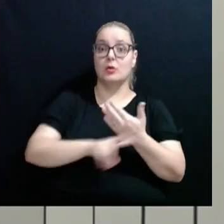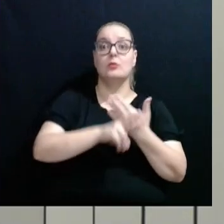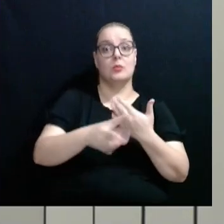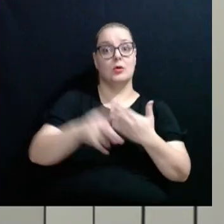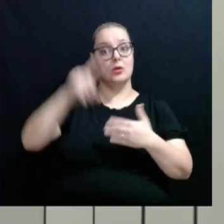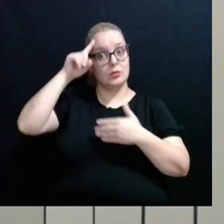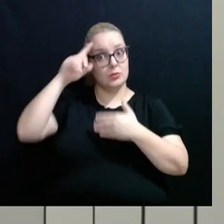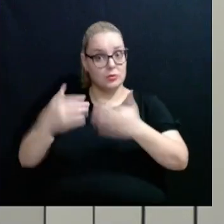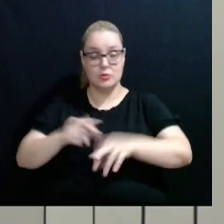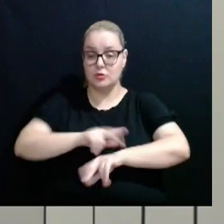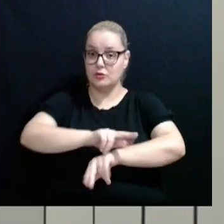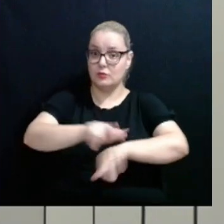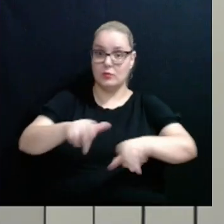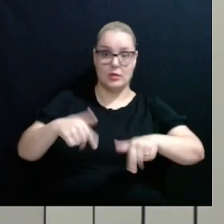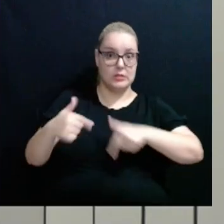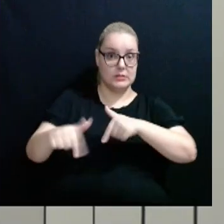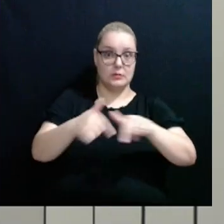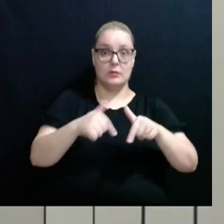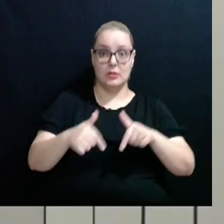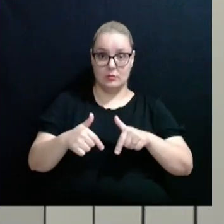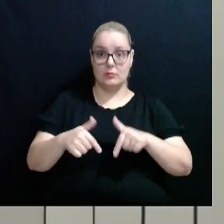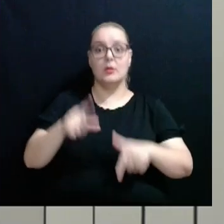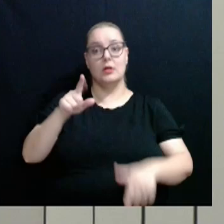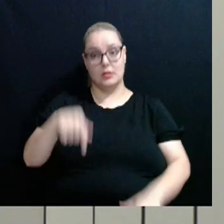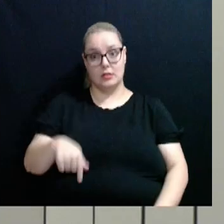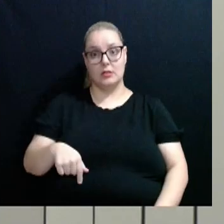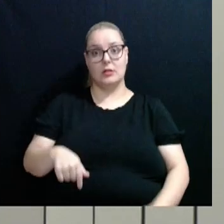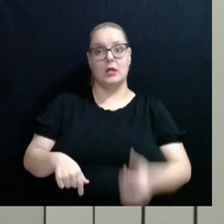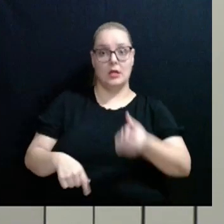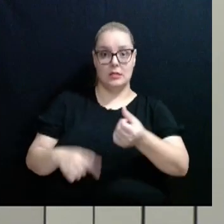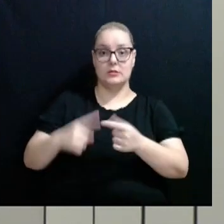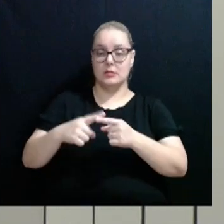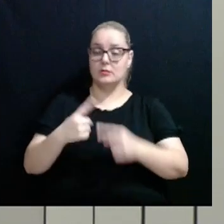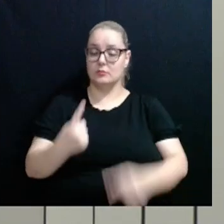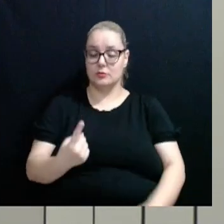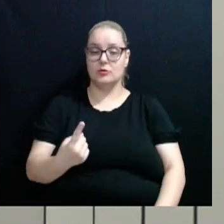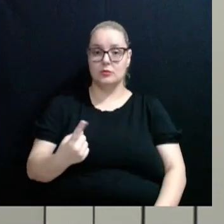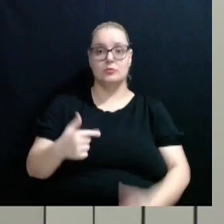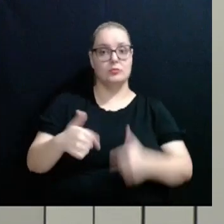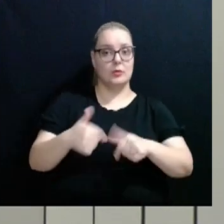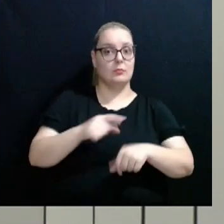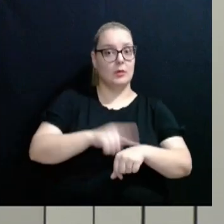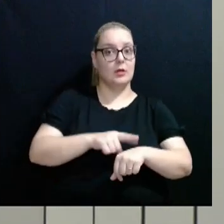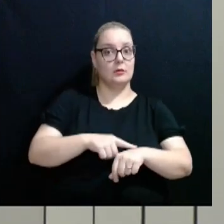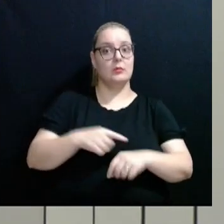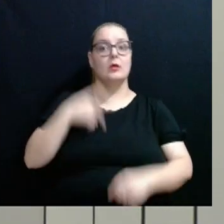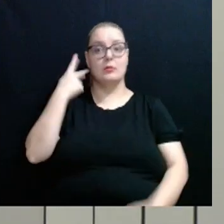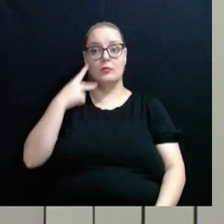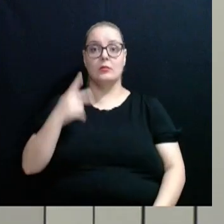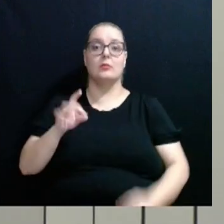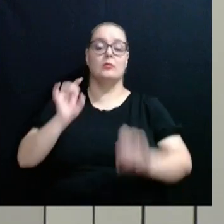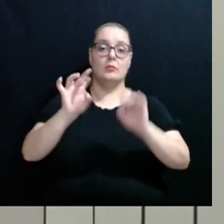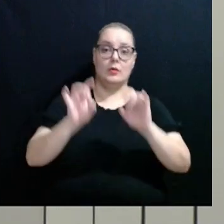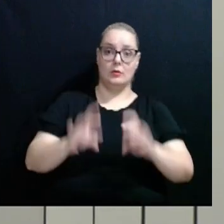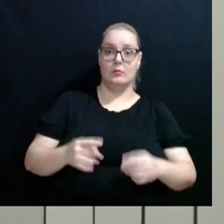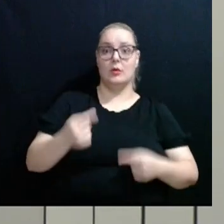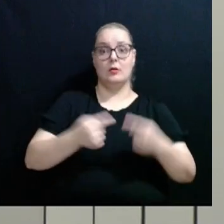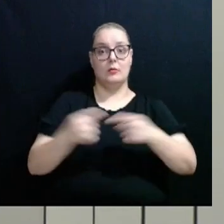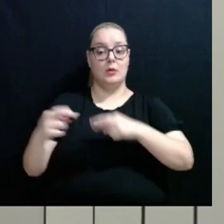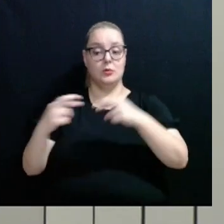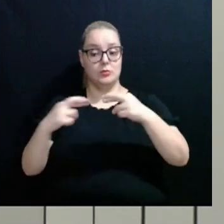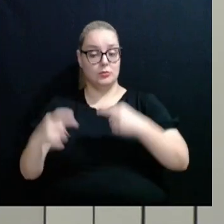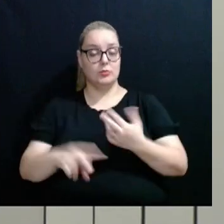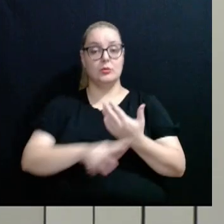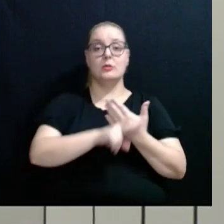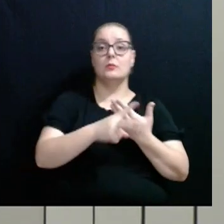de trabalhadores, que é a escala 6x1. O debate reuniu vereadores e especialistas para analisar os efeitos desse modelo